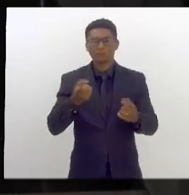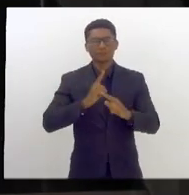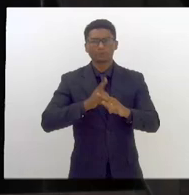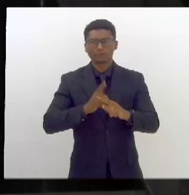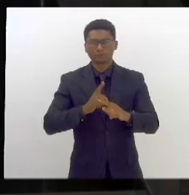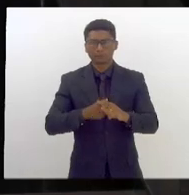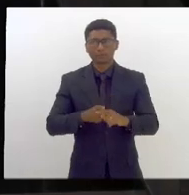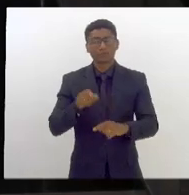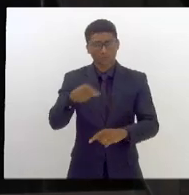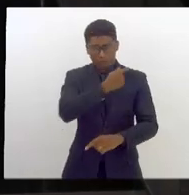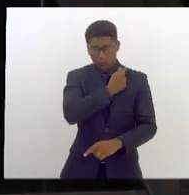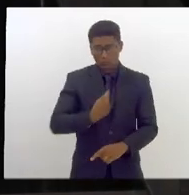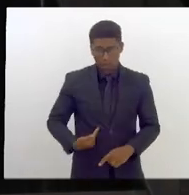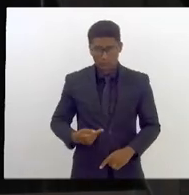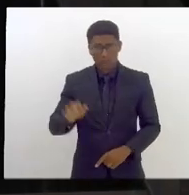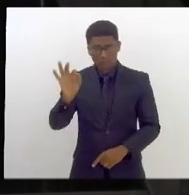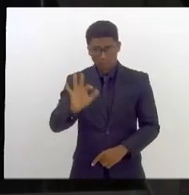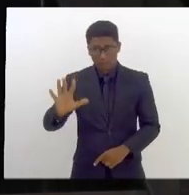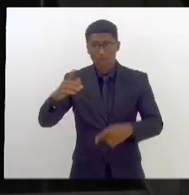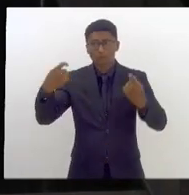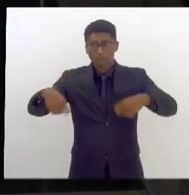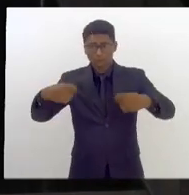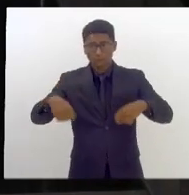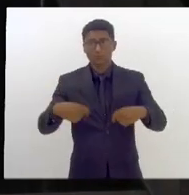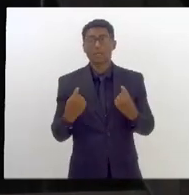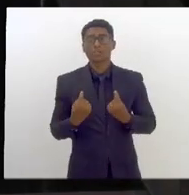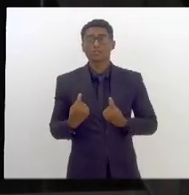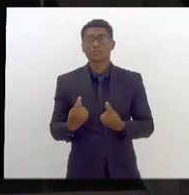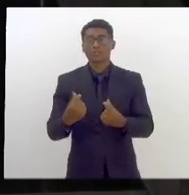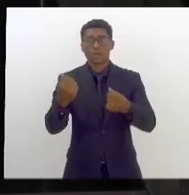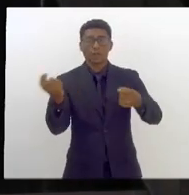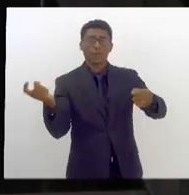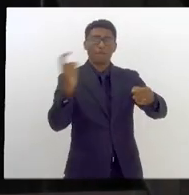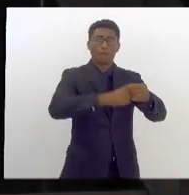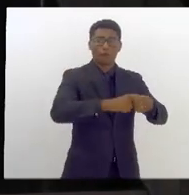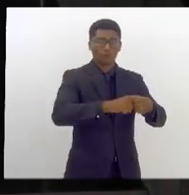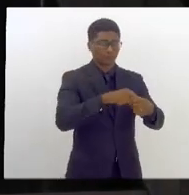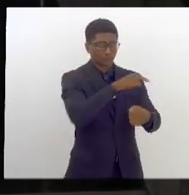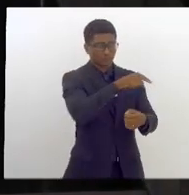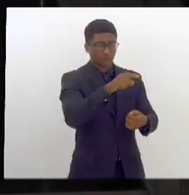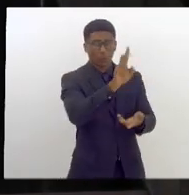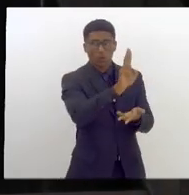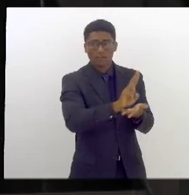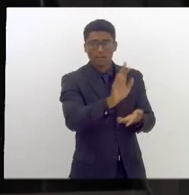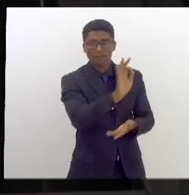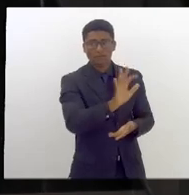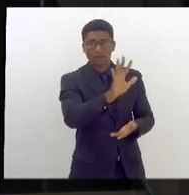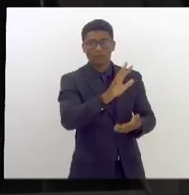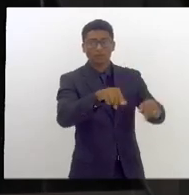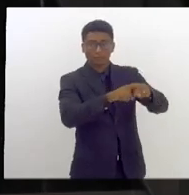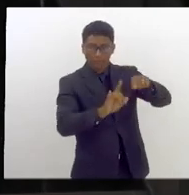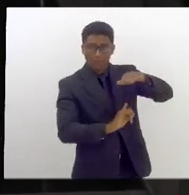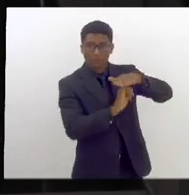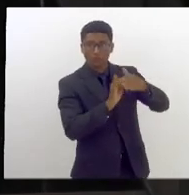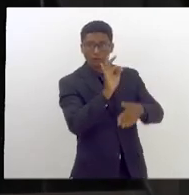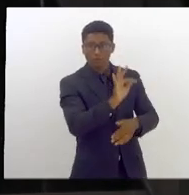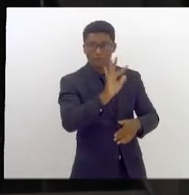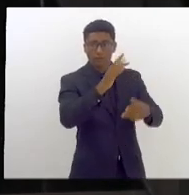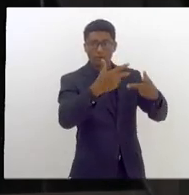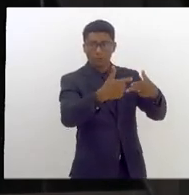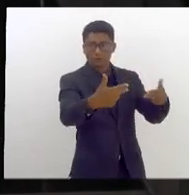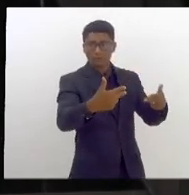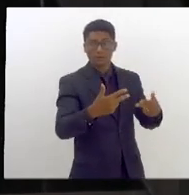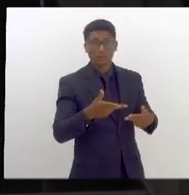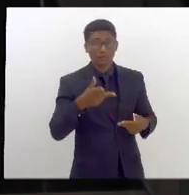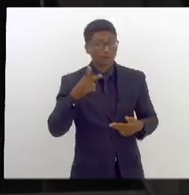devolve esse dinheiro as universidades federais e aos institutos federais ou isso vai ser não bloqueio